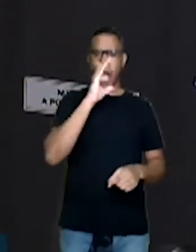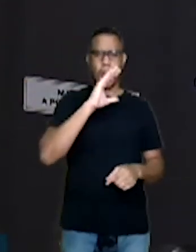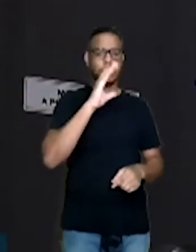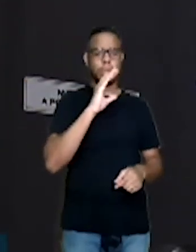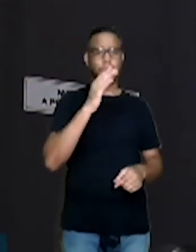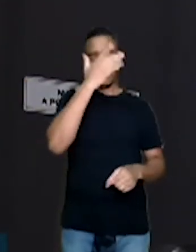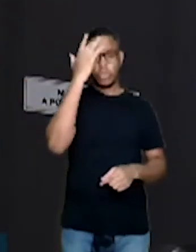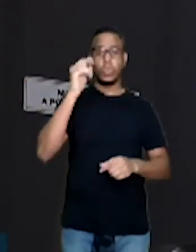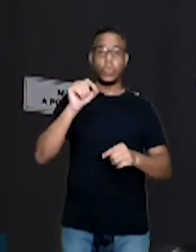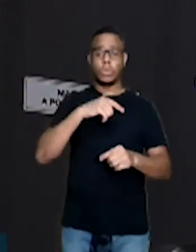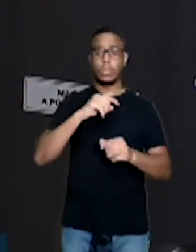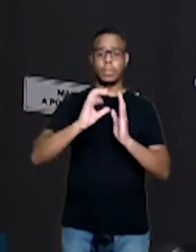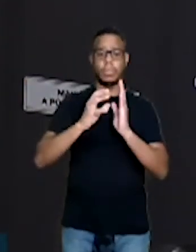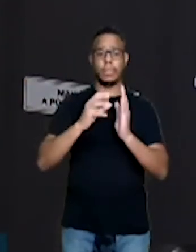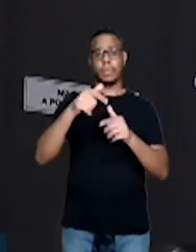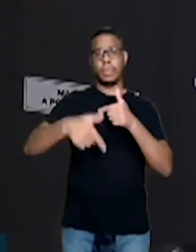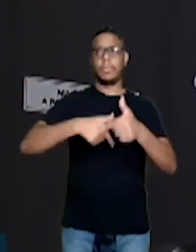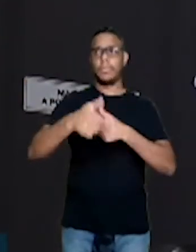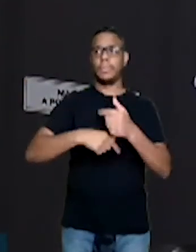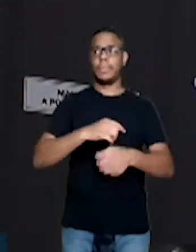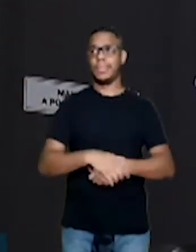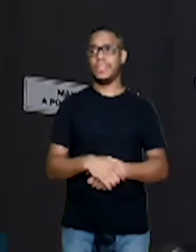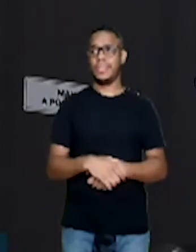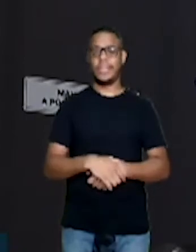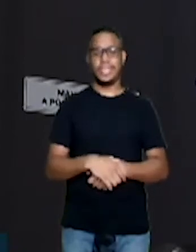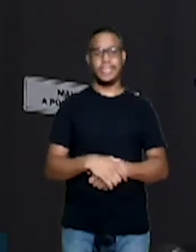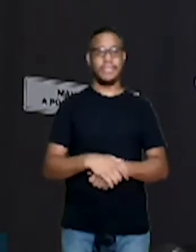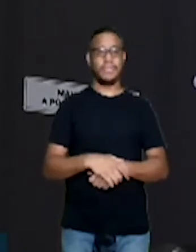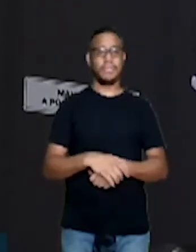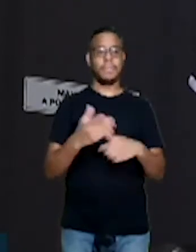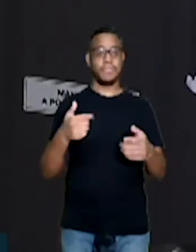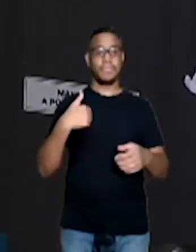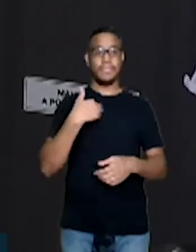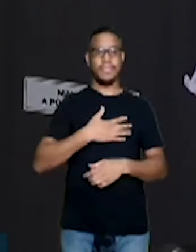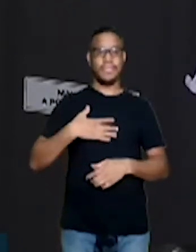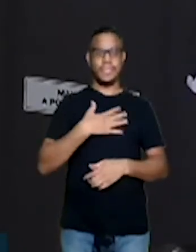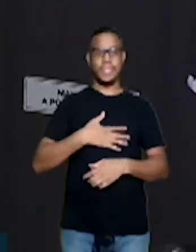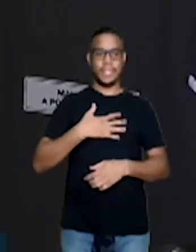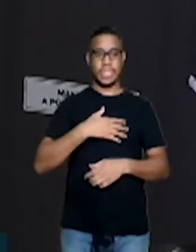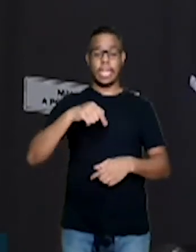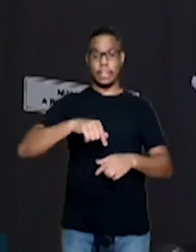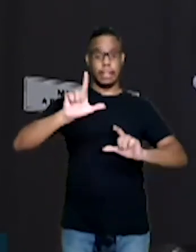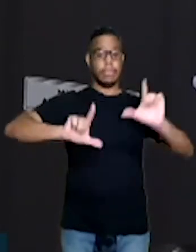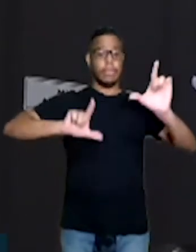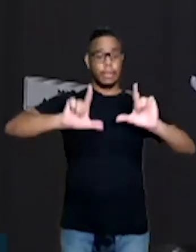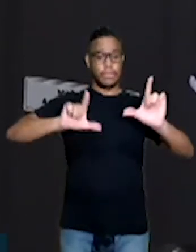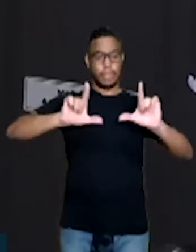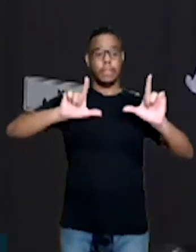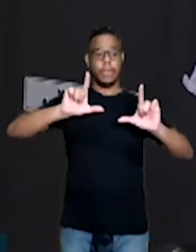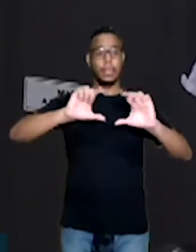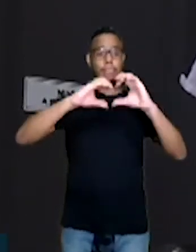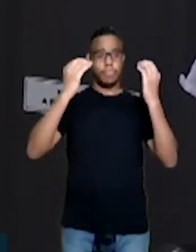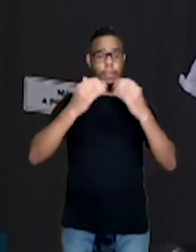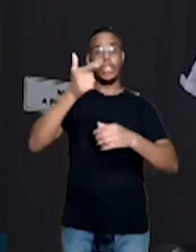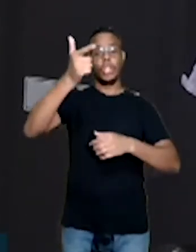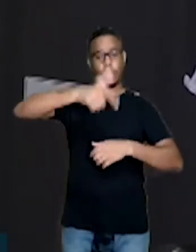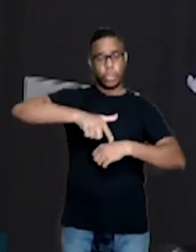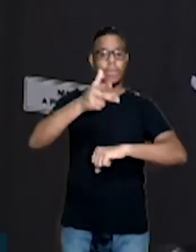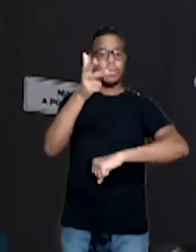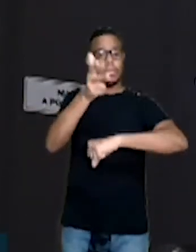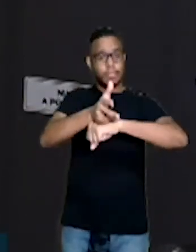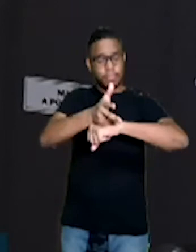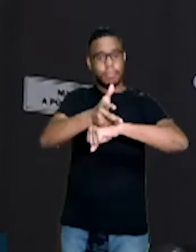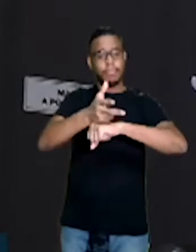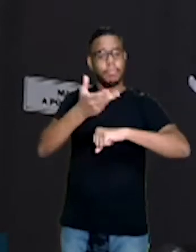no partido. Então, eu gostaria que a TV Câmara colocasse o vídeo mais uma vez, para